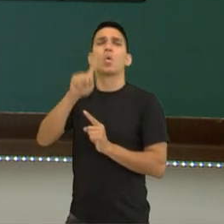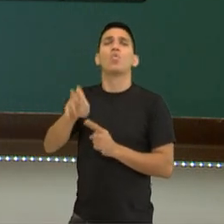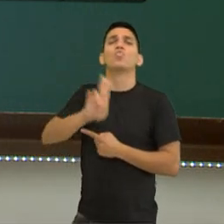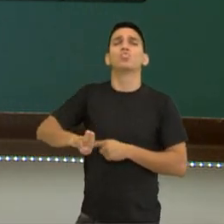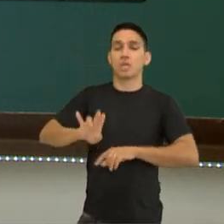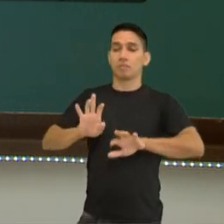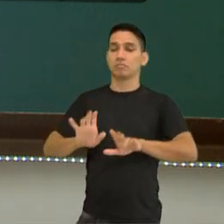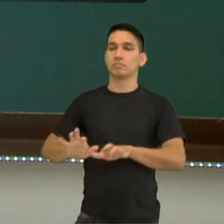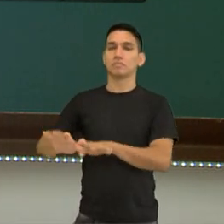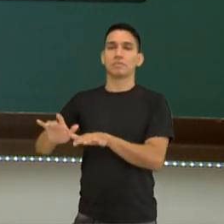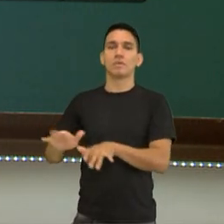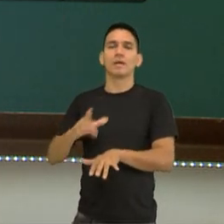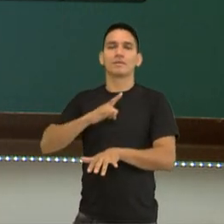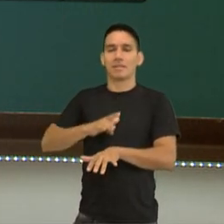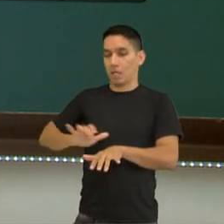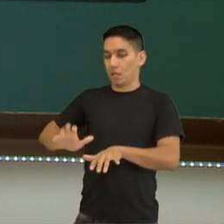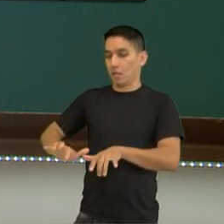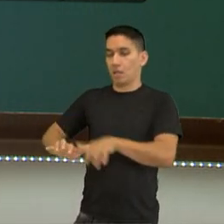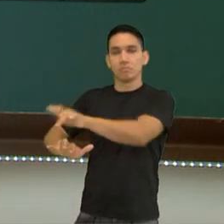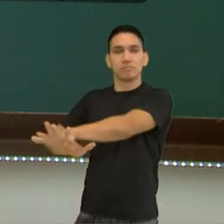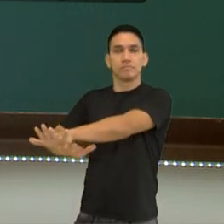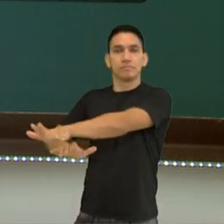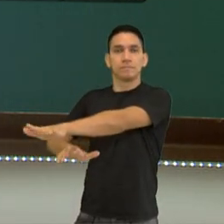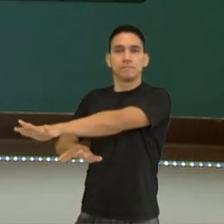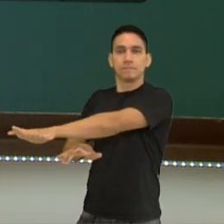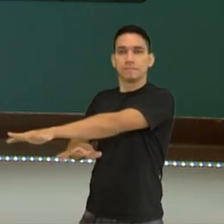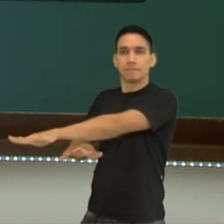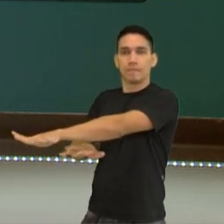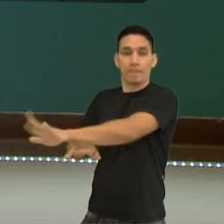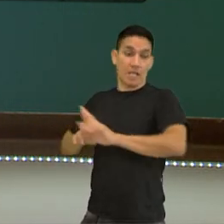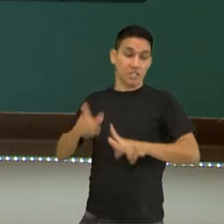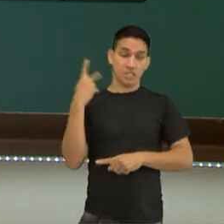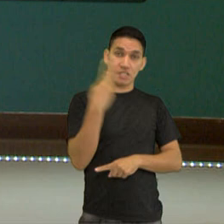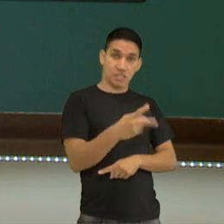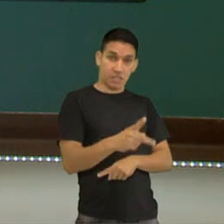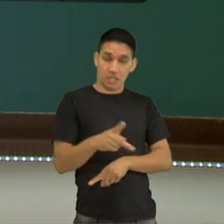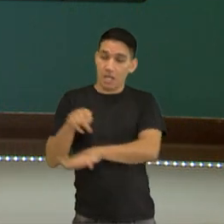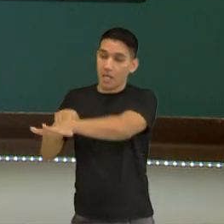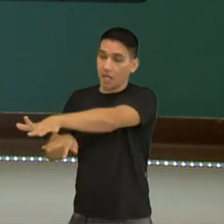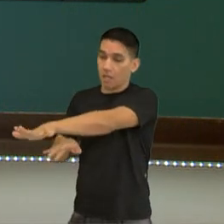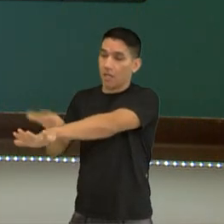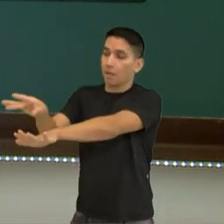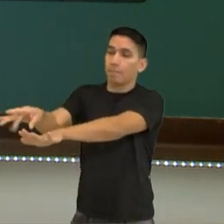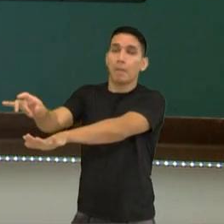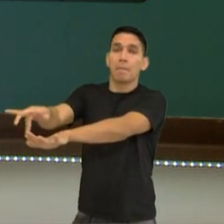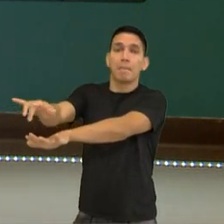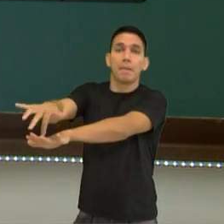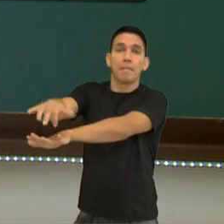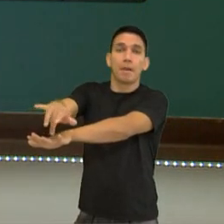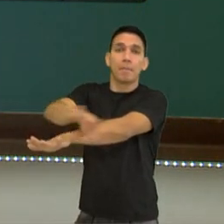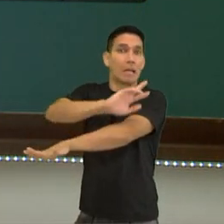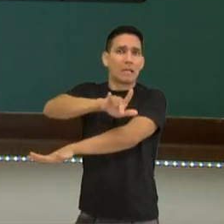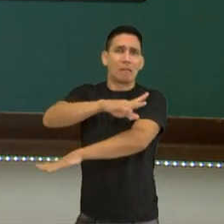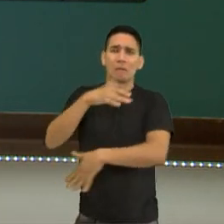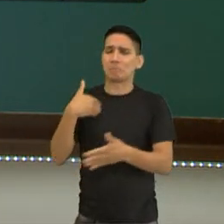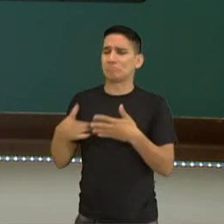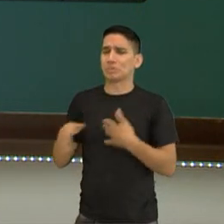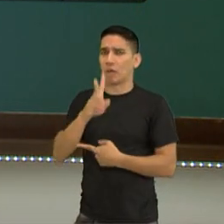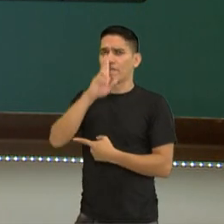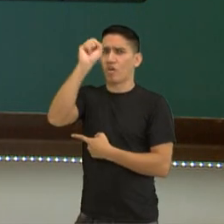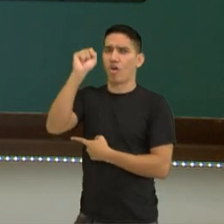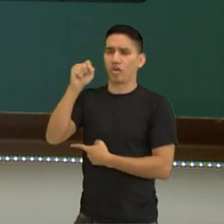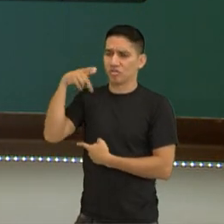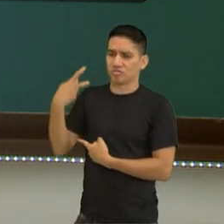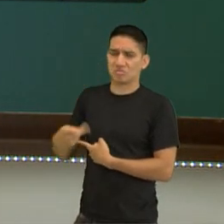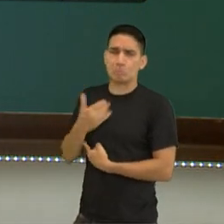era aquele instrumento que em outro momento a gente já diferenciou do piano, que ele belisca as cordas, não adianta você bater forte